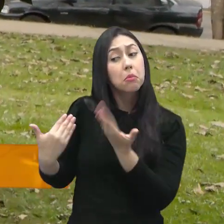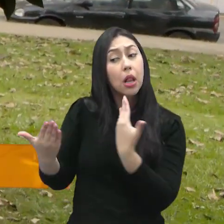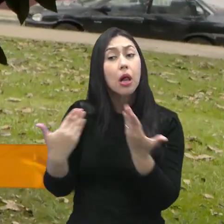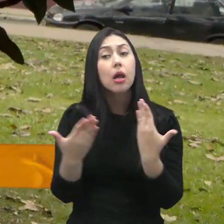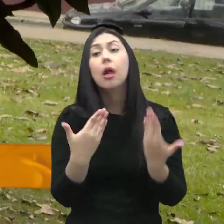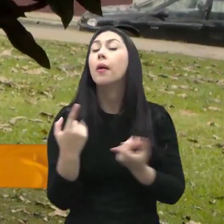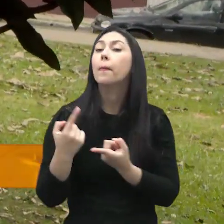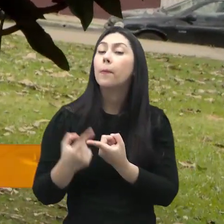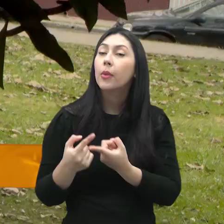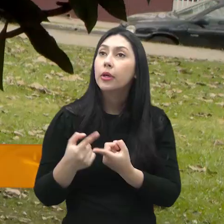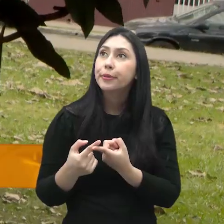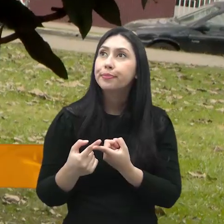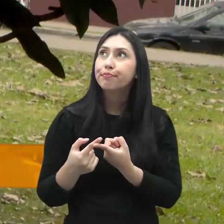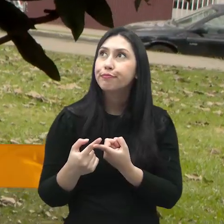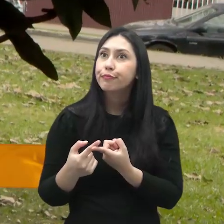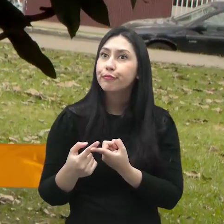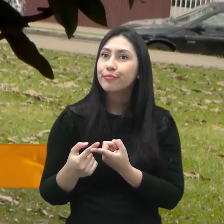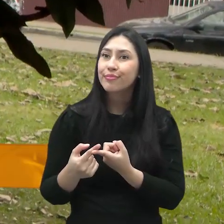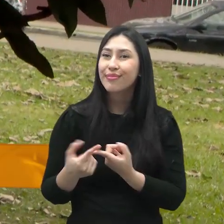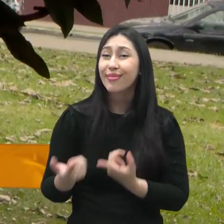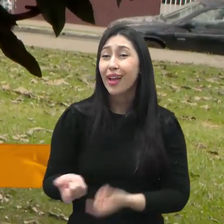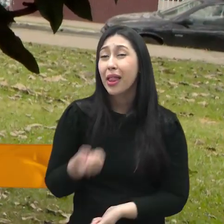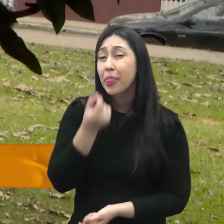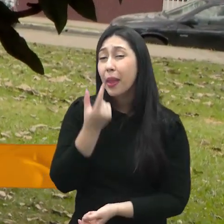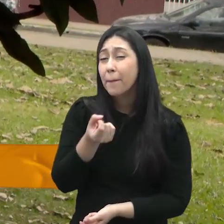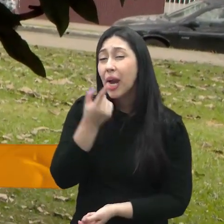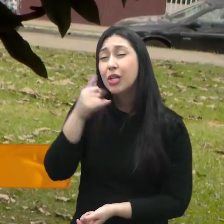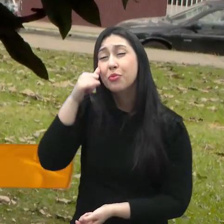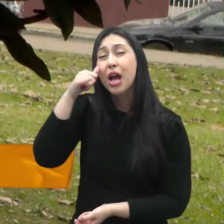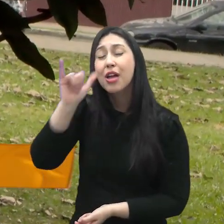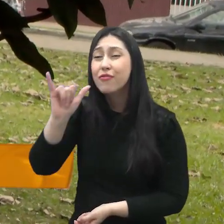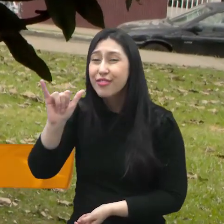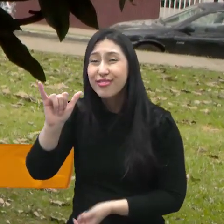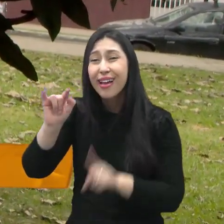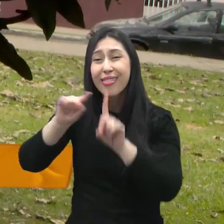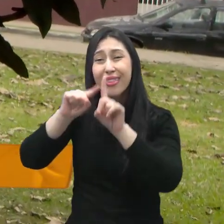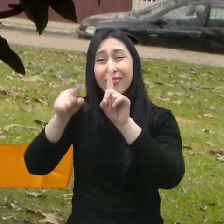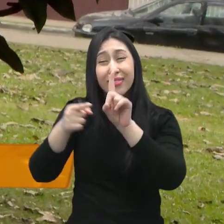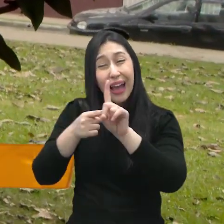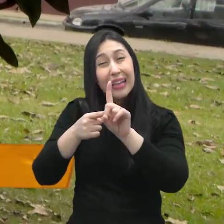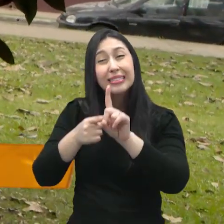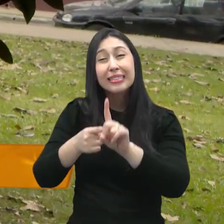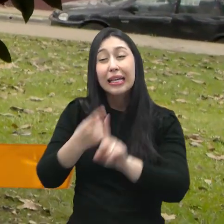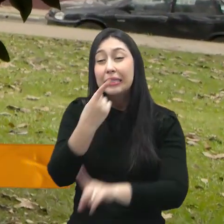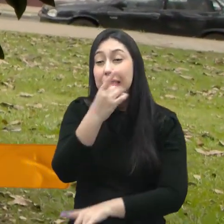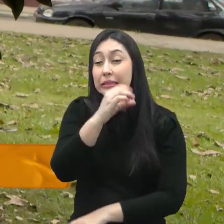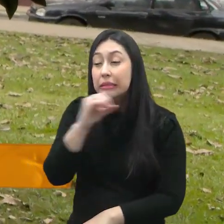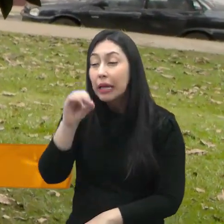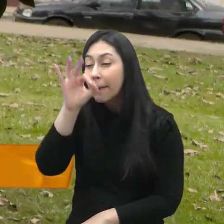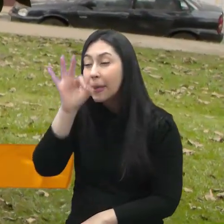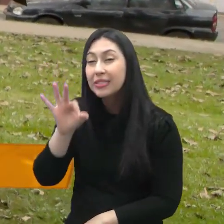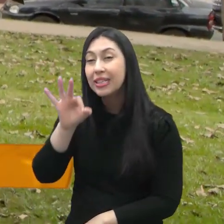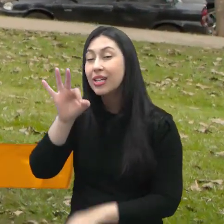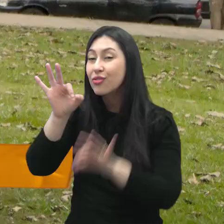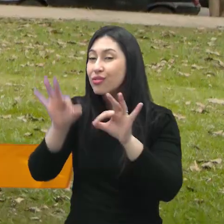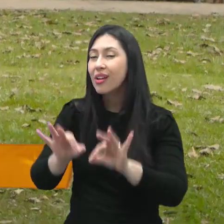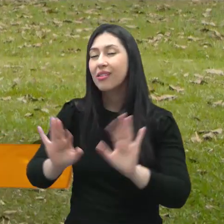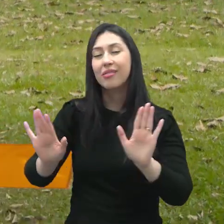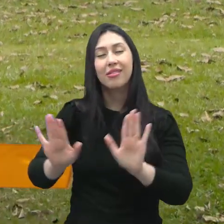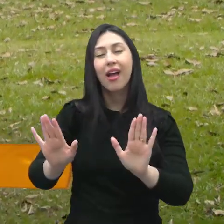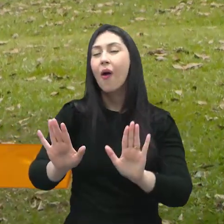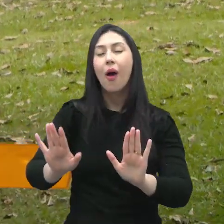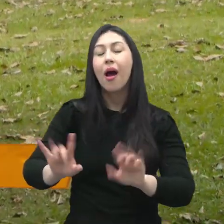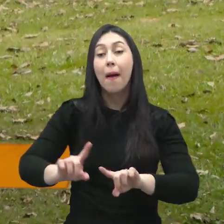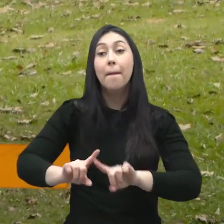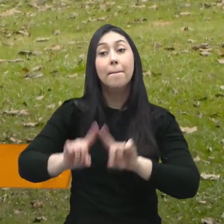trazer para a atualidade, porque os contraceptivos, né, todos, além de não serem 100% eficazes como nenhum método, eu acho que o